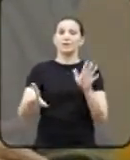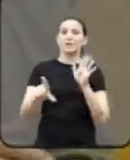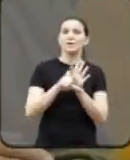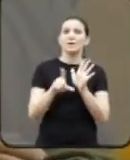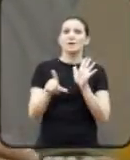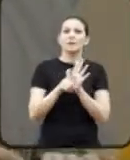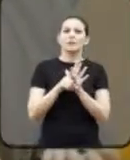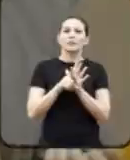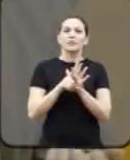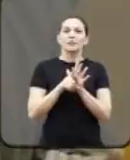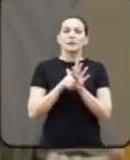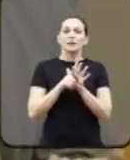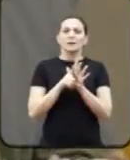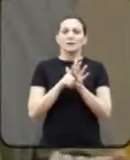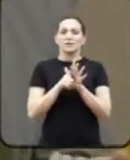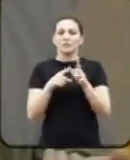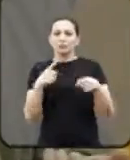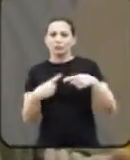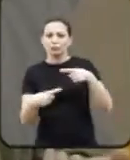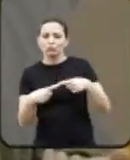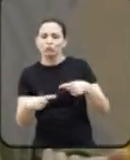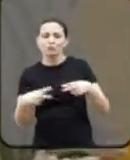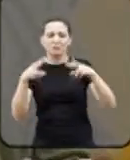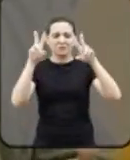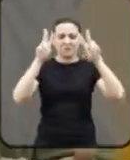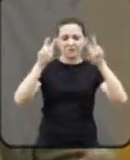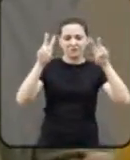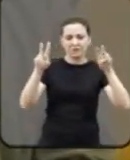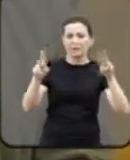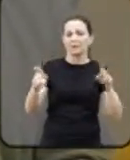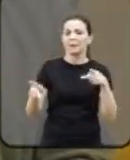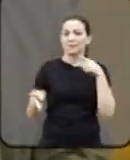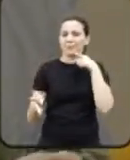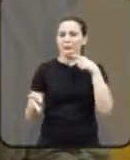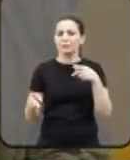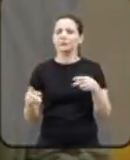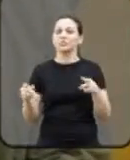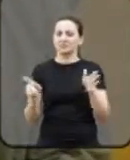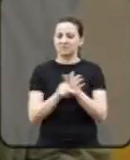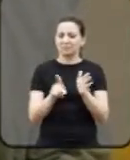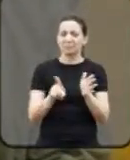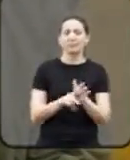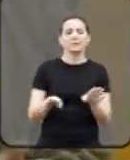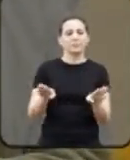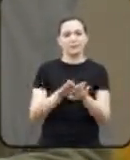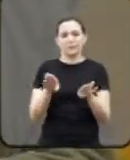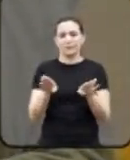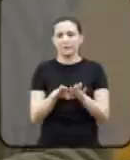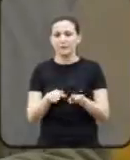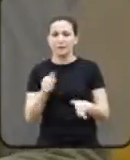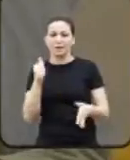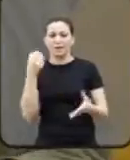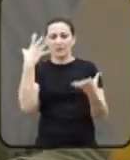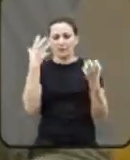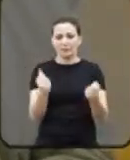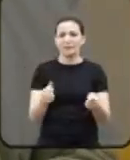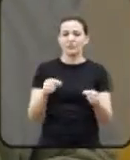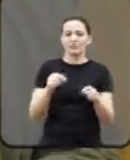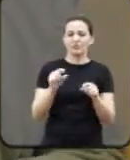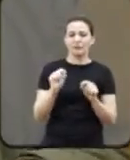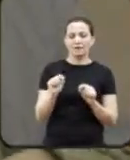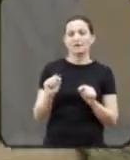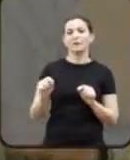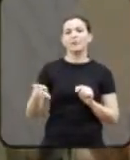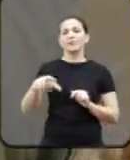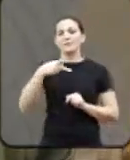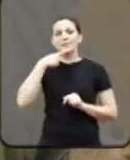país, a legislação, né, que trata dessas matérias, até da própria política, como eu falei, né? Como é que nós podemos permitir